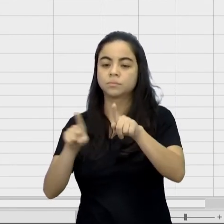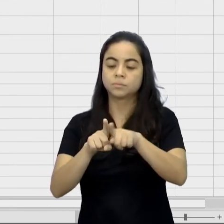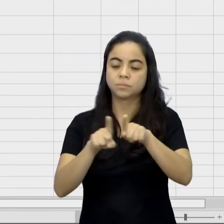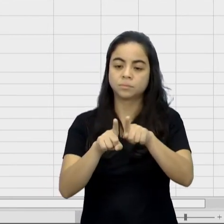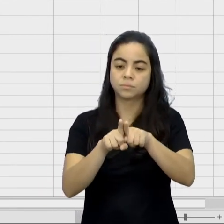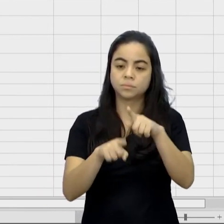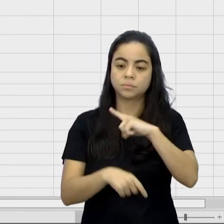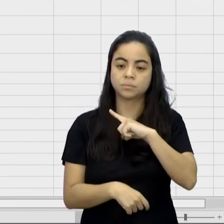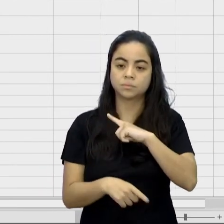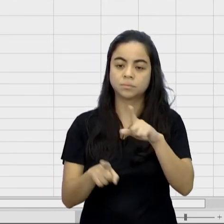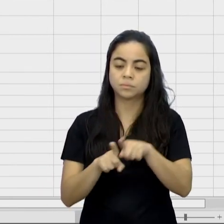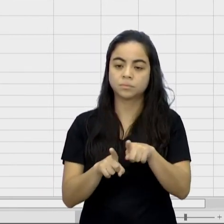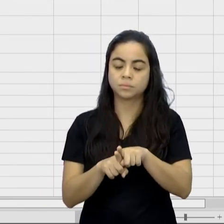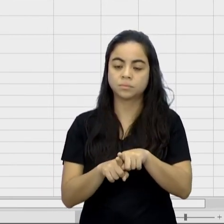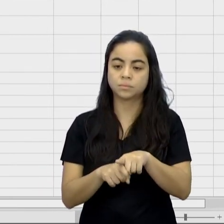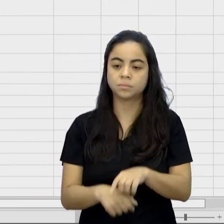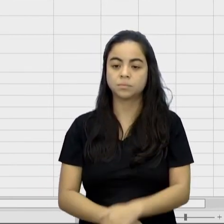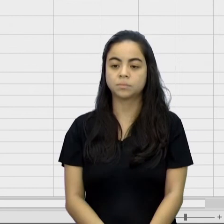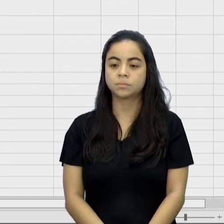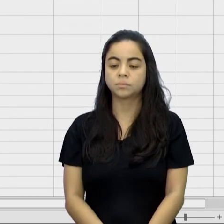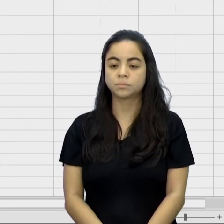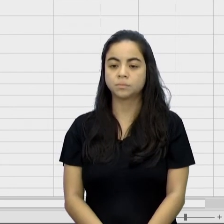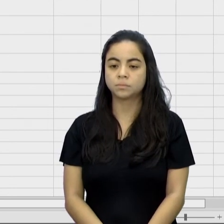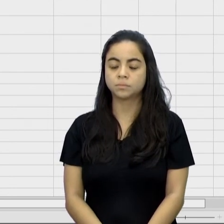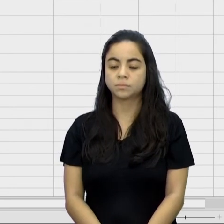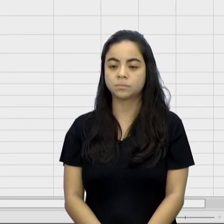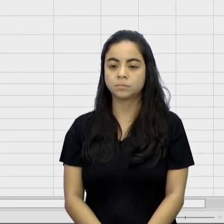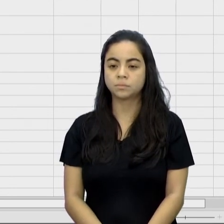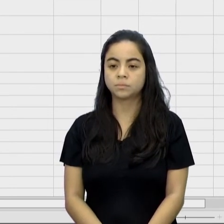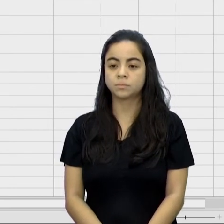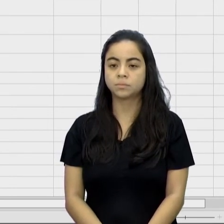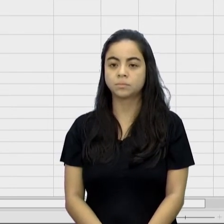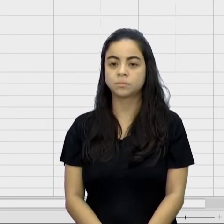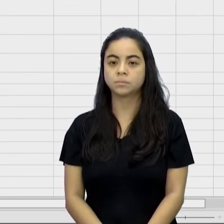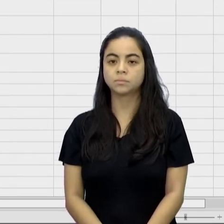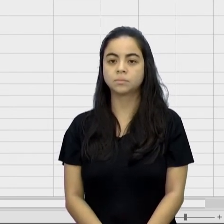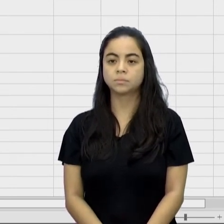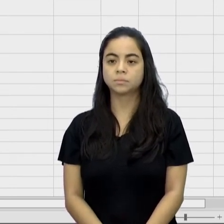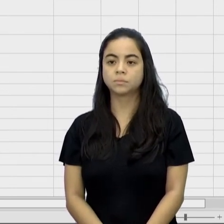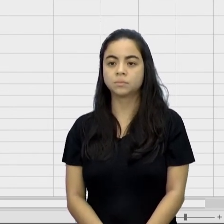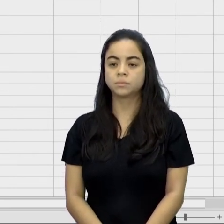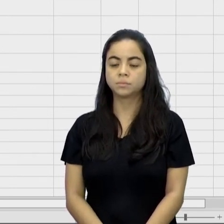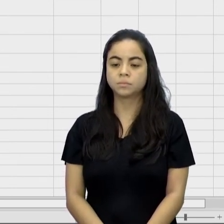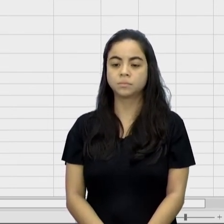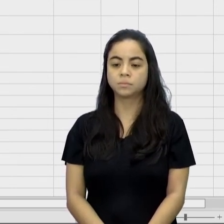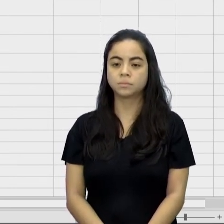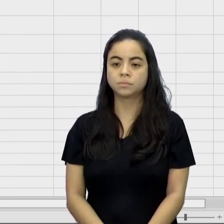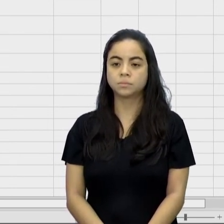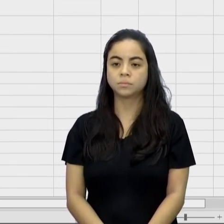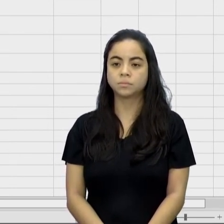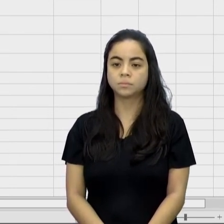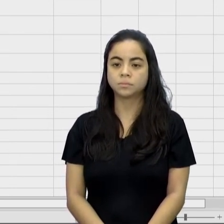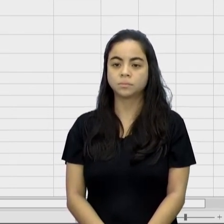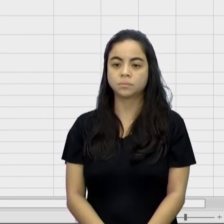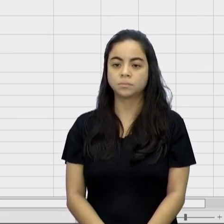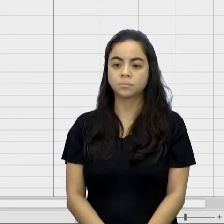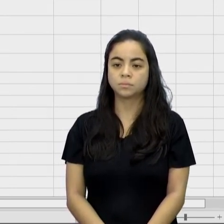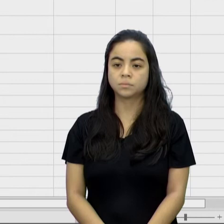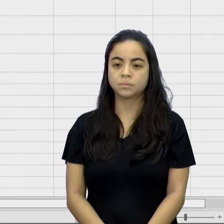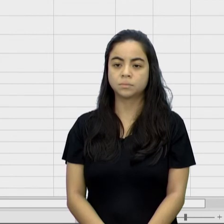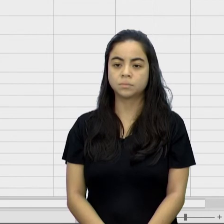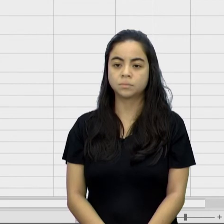já muda. Altera embaixo, sim. Exatamente. Então vamos para maio. Então aqui estamos